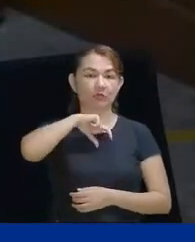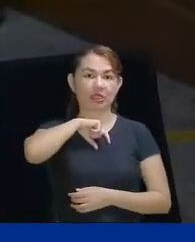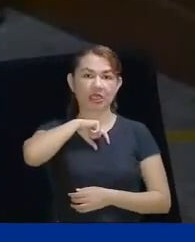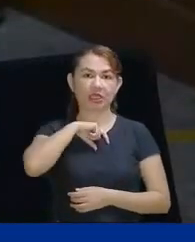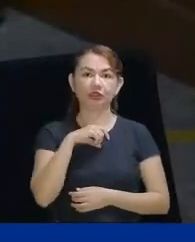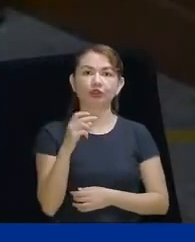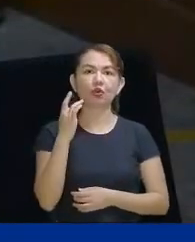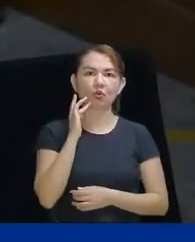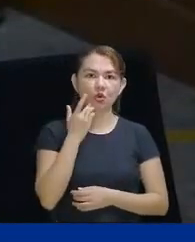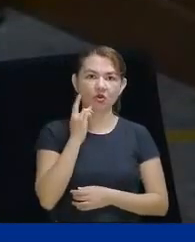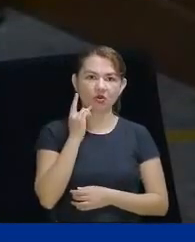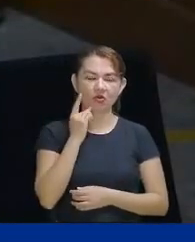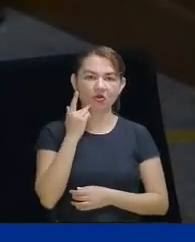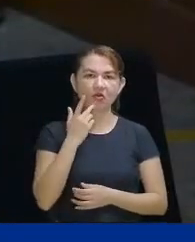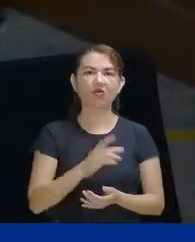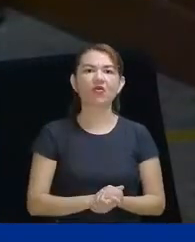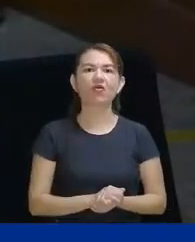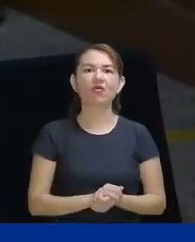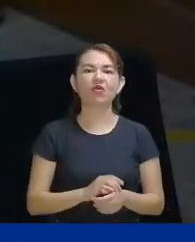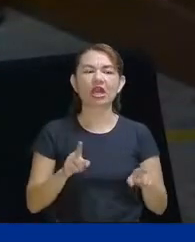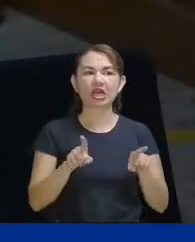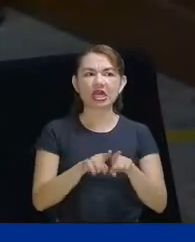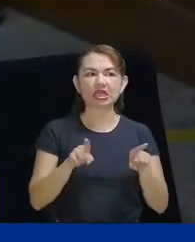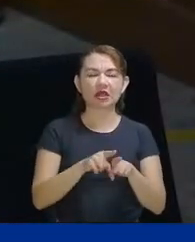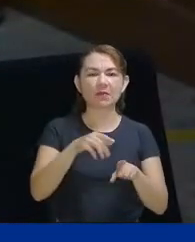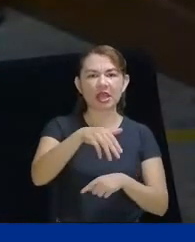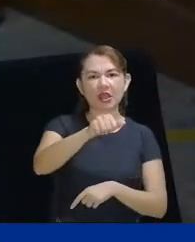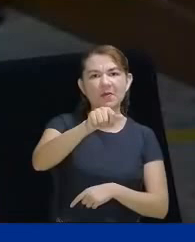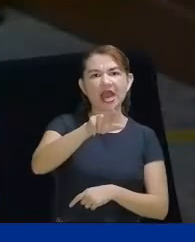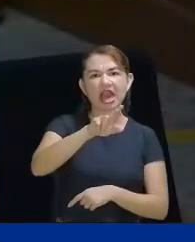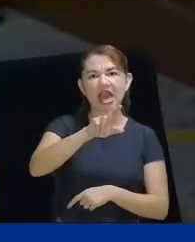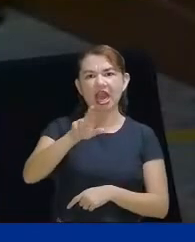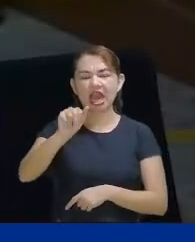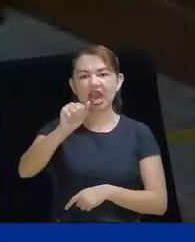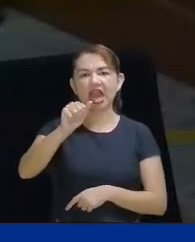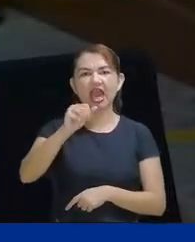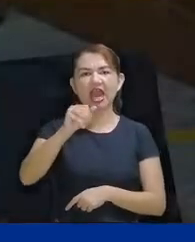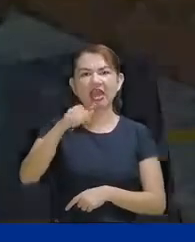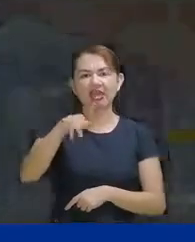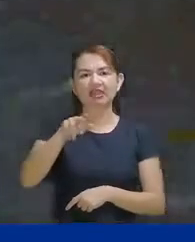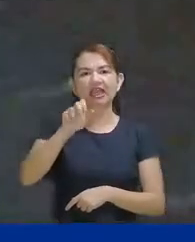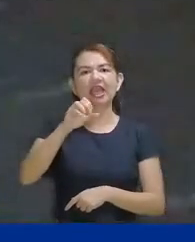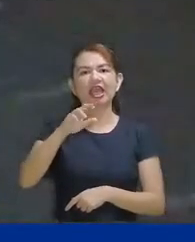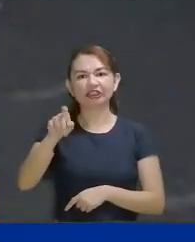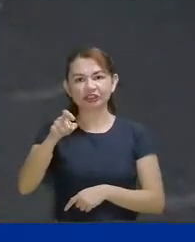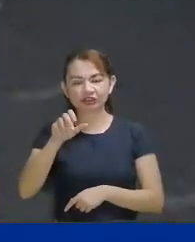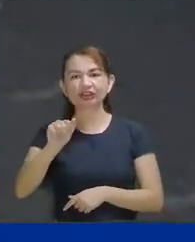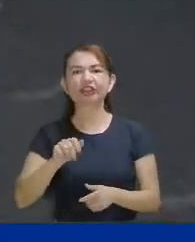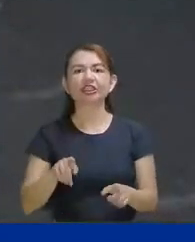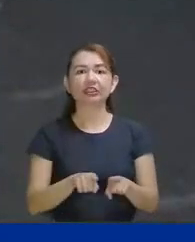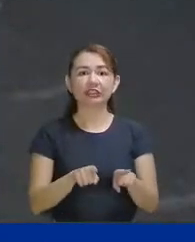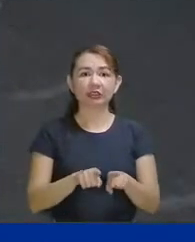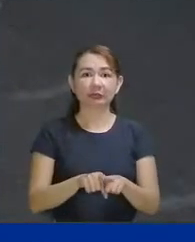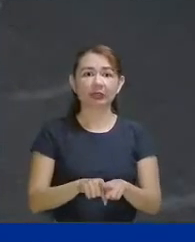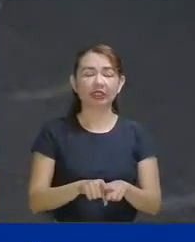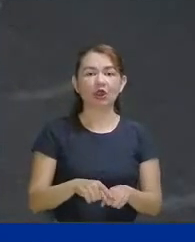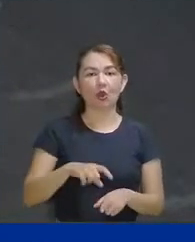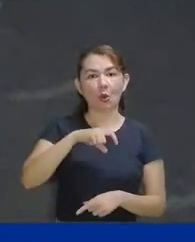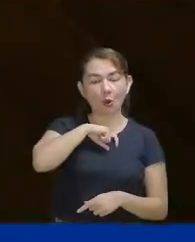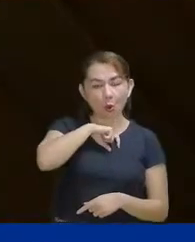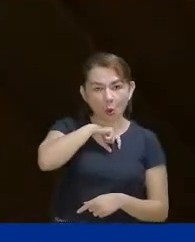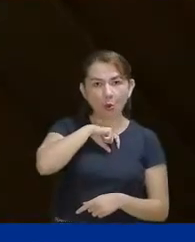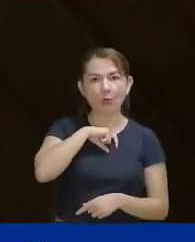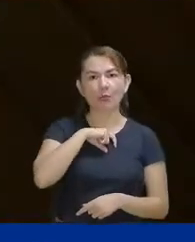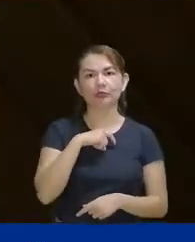Grand Prix de Atletismo de Marrakech em 2023, ganhando um ouro e uma prata.